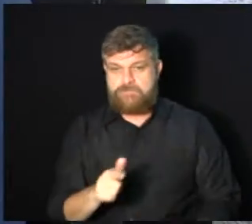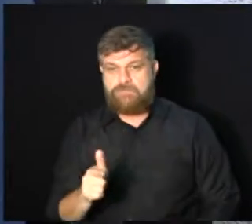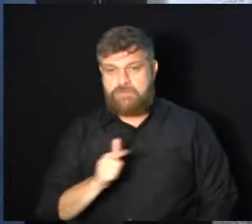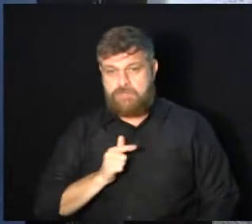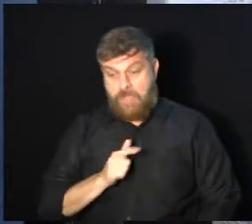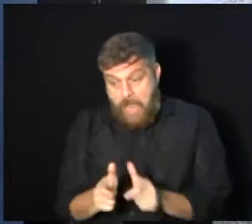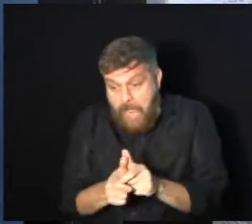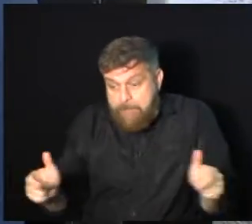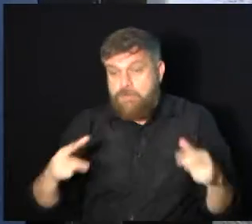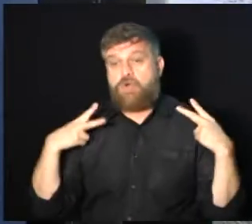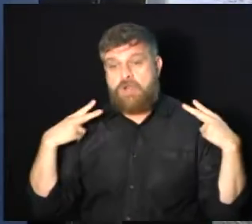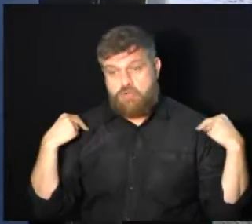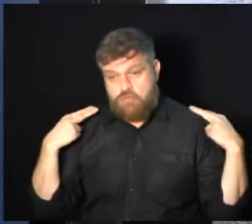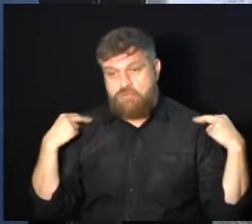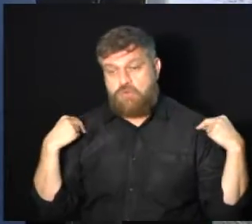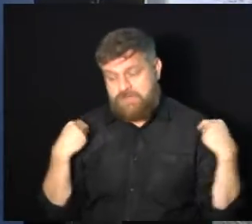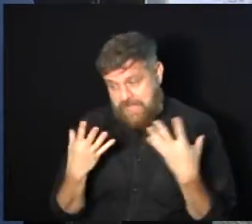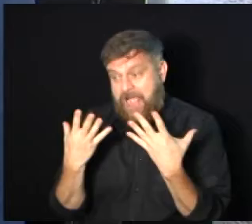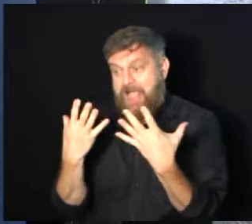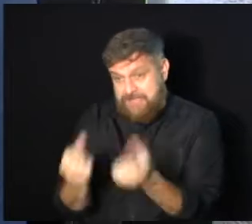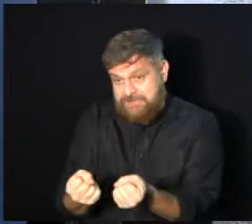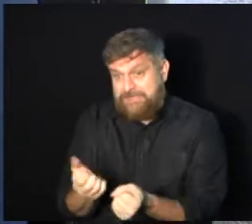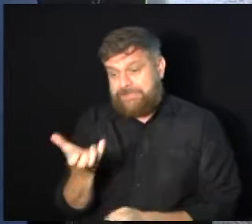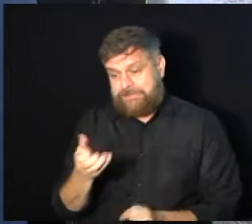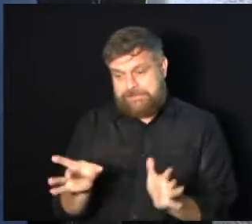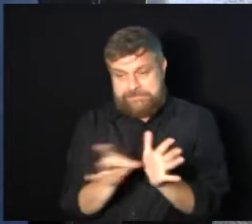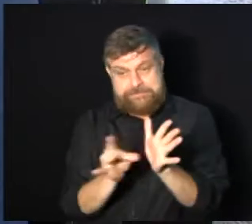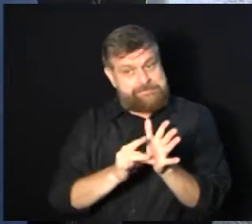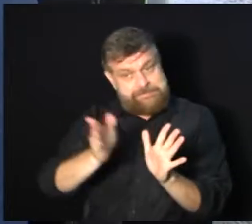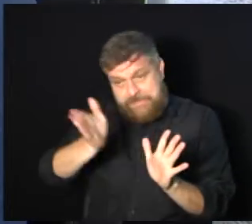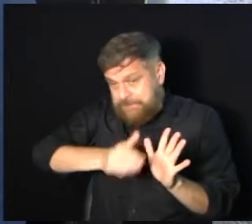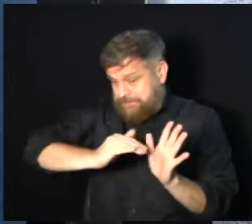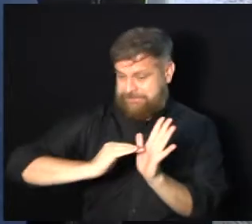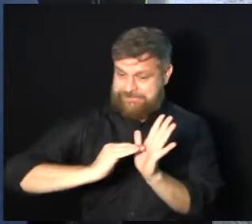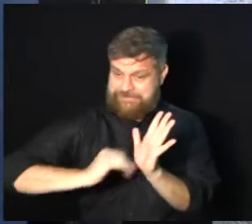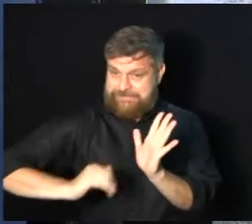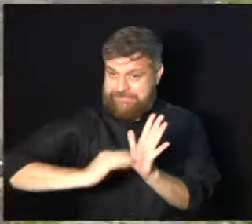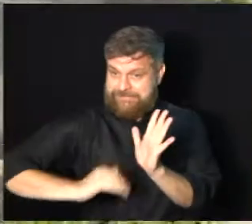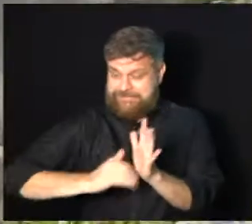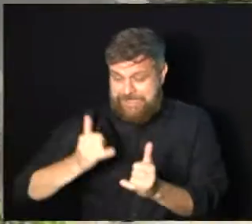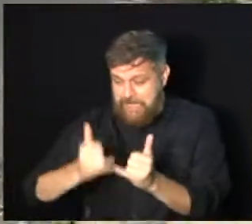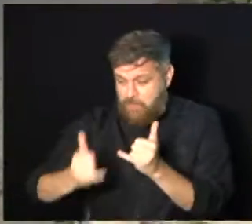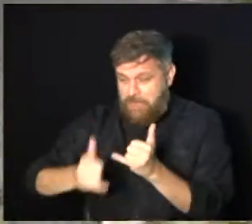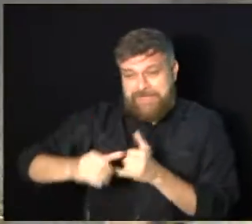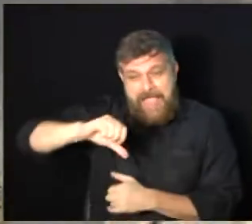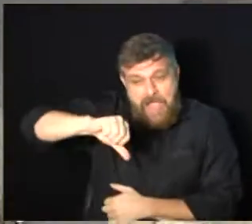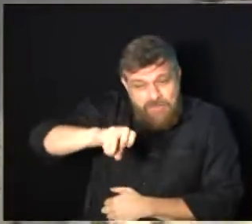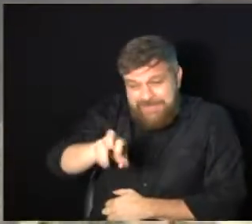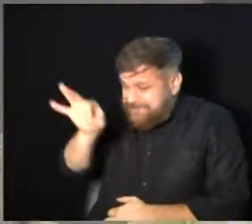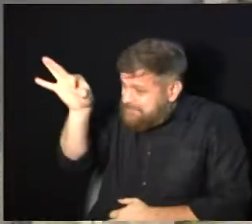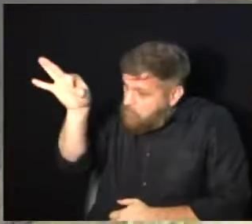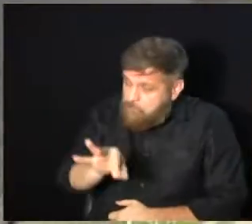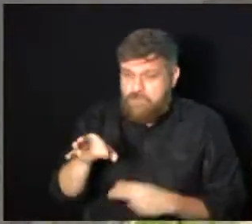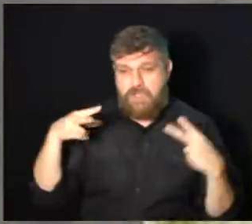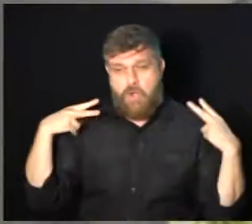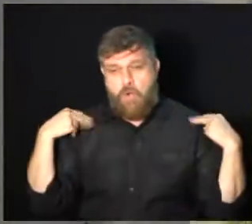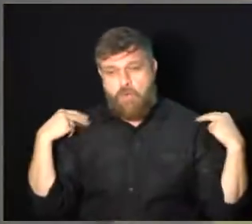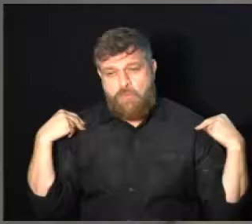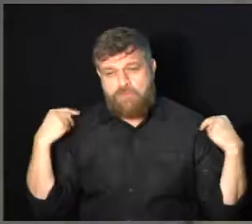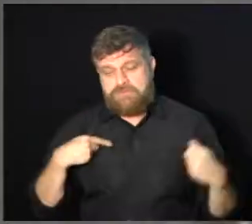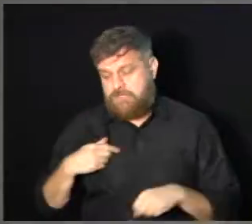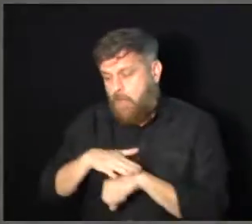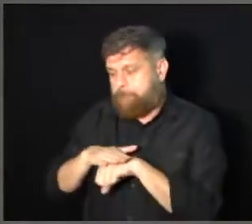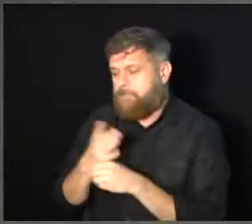grande parte dos motoristas querem a retirada, acho que quase unânime. 95% dos motoristas que eu